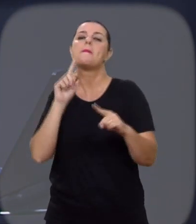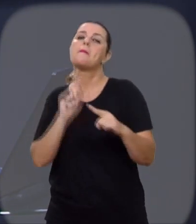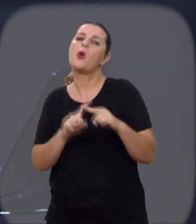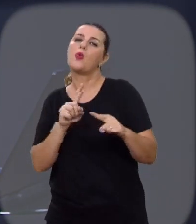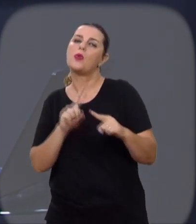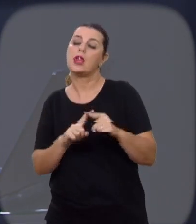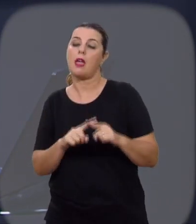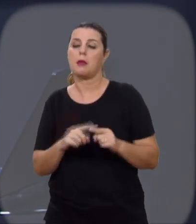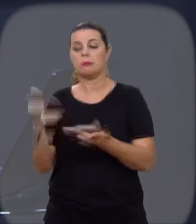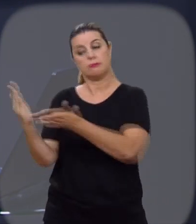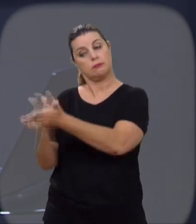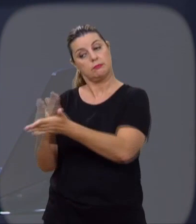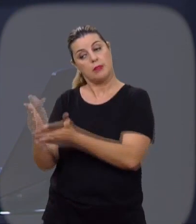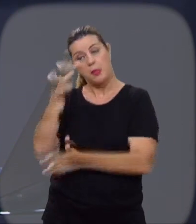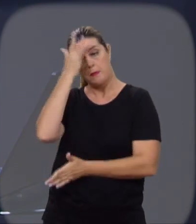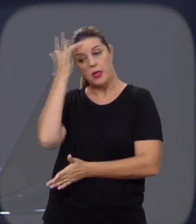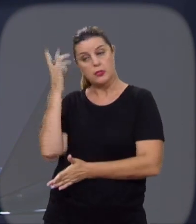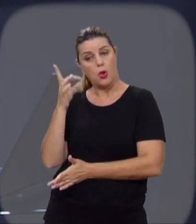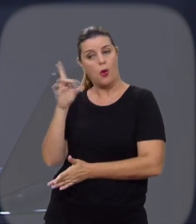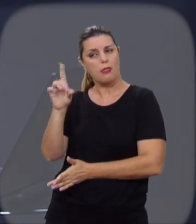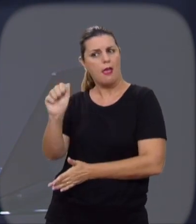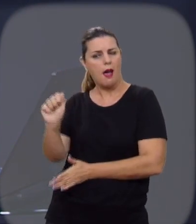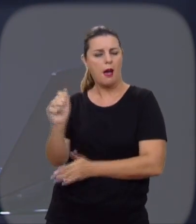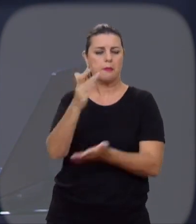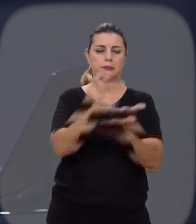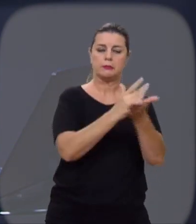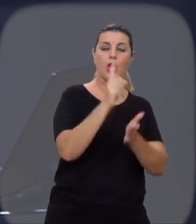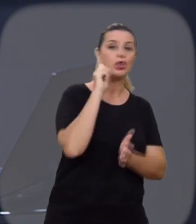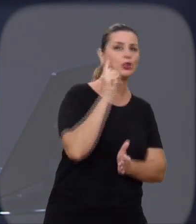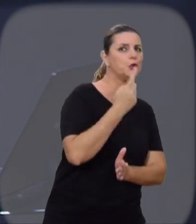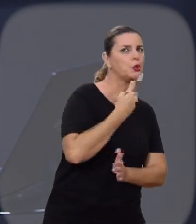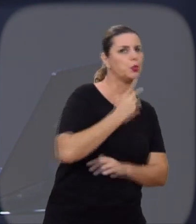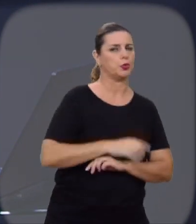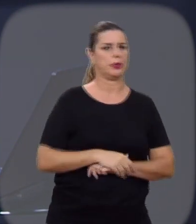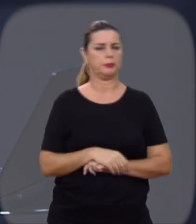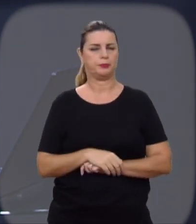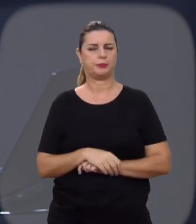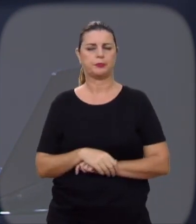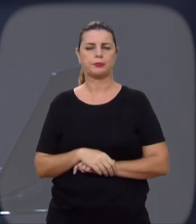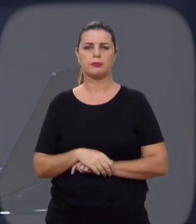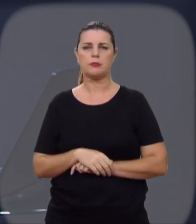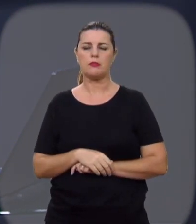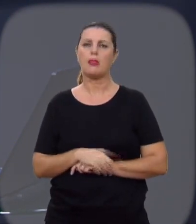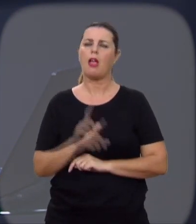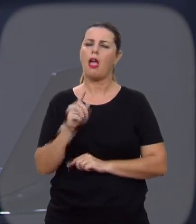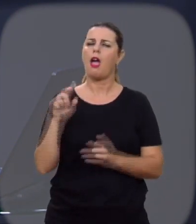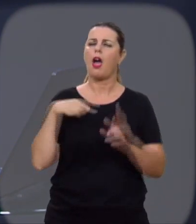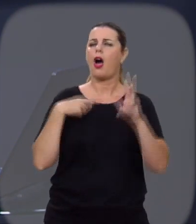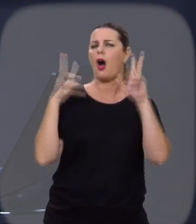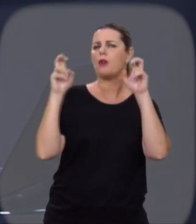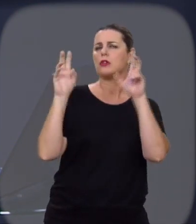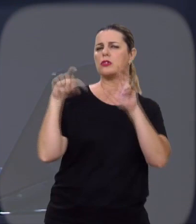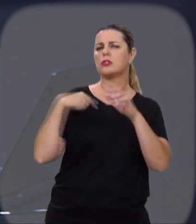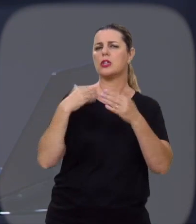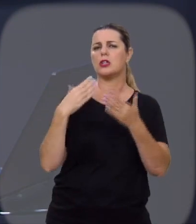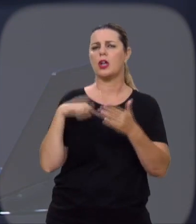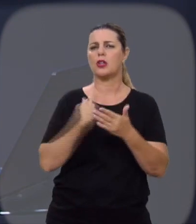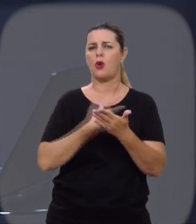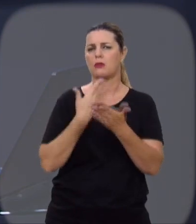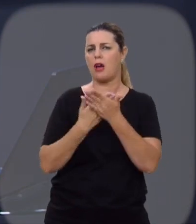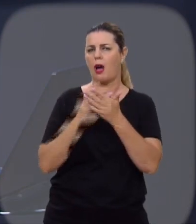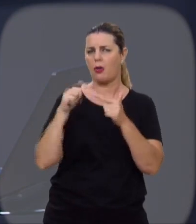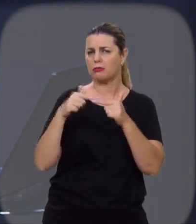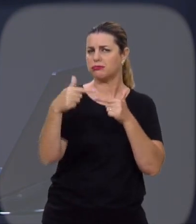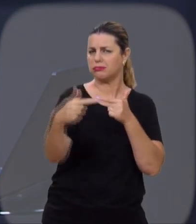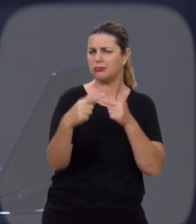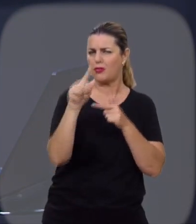Porque uns são chamados de uma forma e outros de outra. Esse vai ser um assunto da nossa próxima aula, você